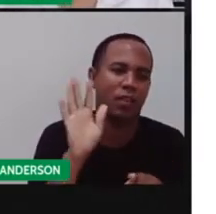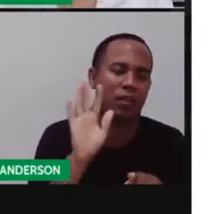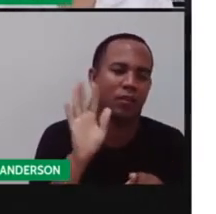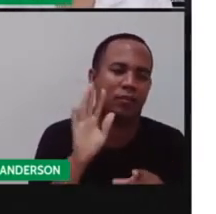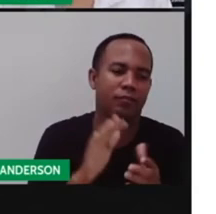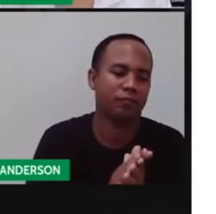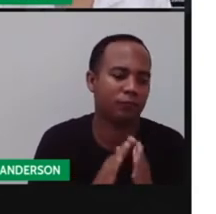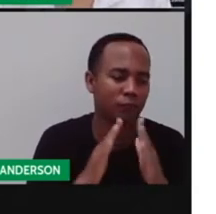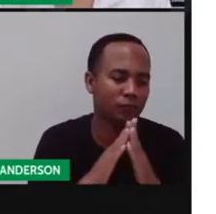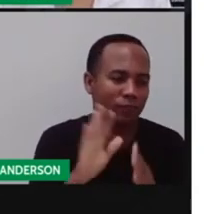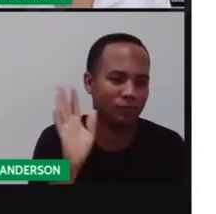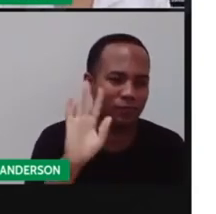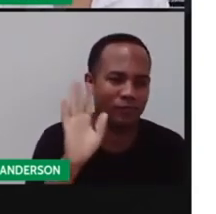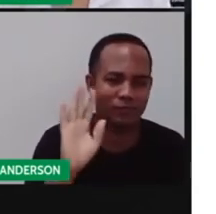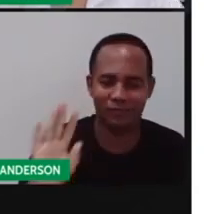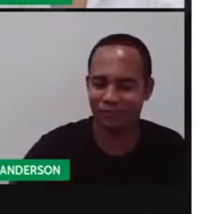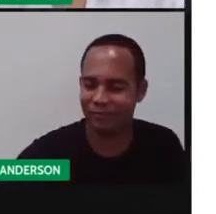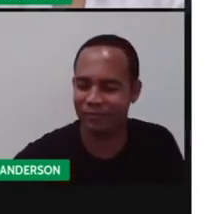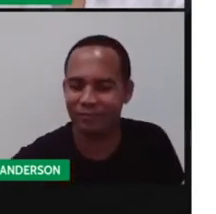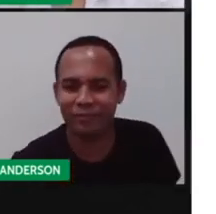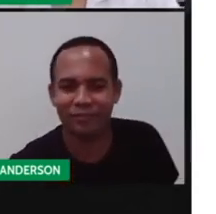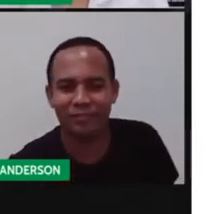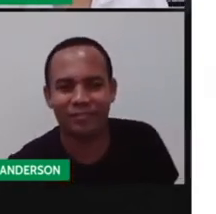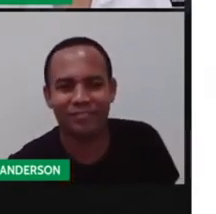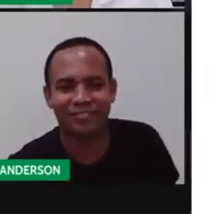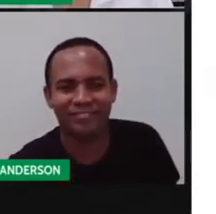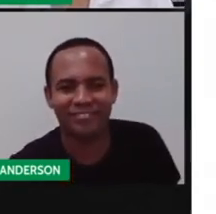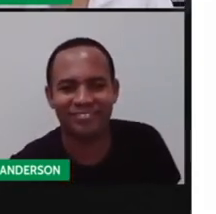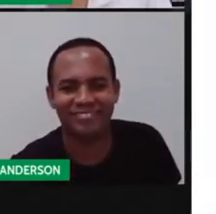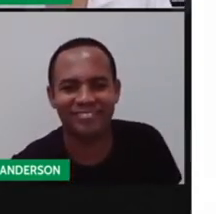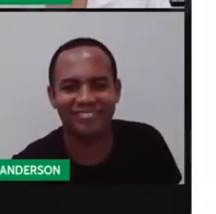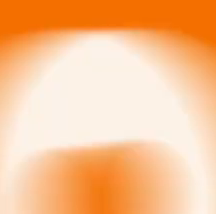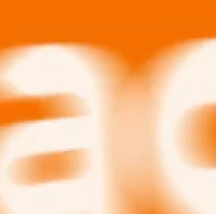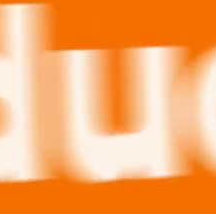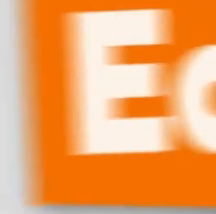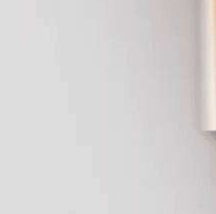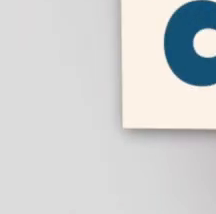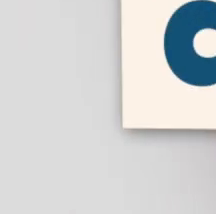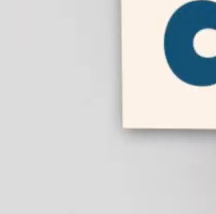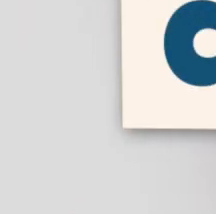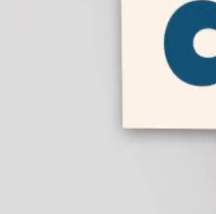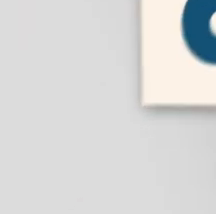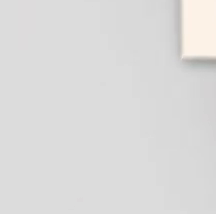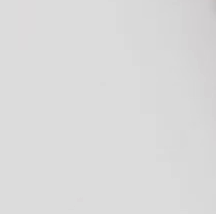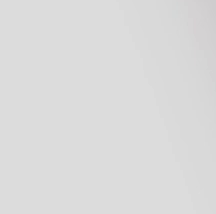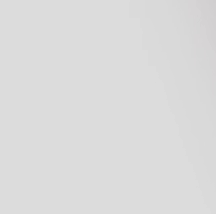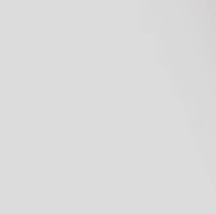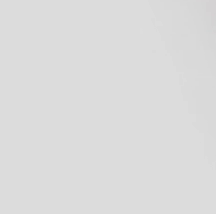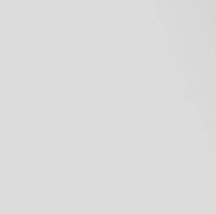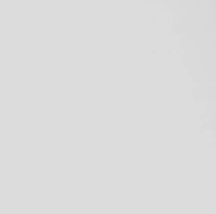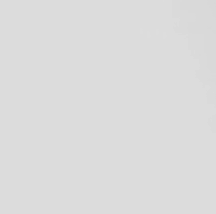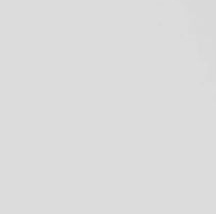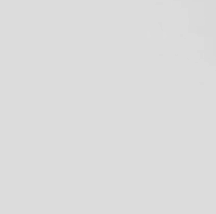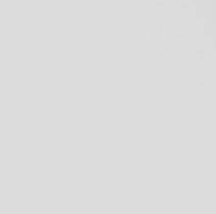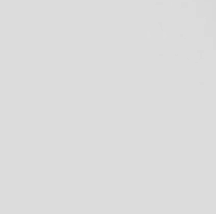próxima aula. Foi um prazer estar com vocês. Foi um prazer, Anderson, brincar com você. a próxima Tchau, tchau. Tchau,